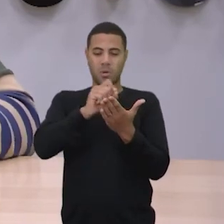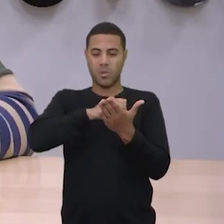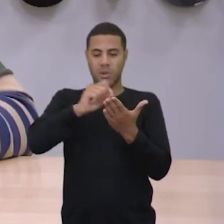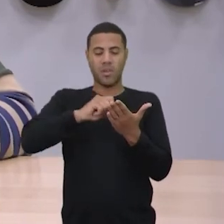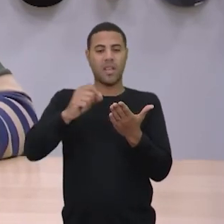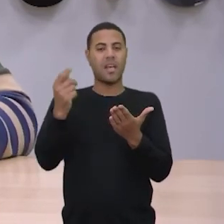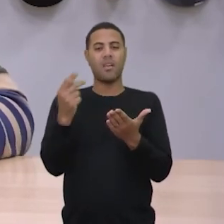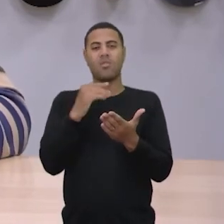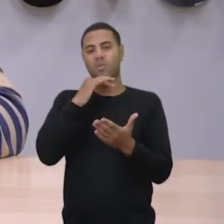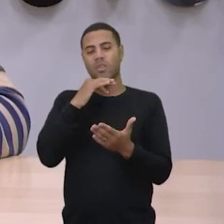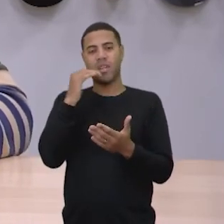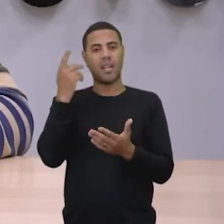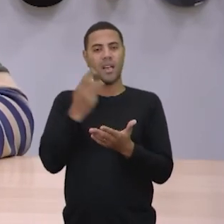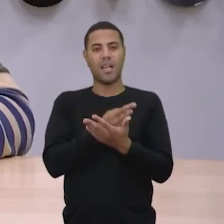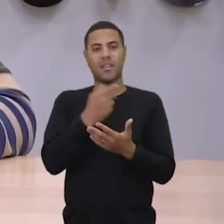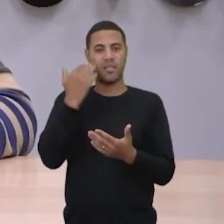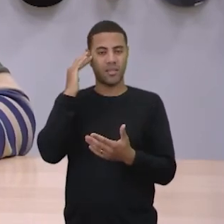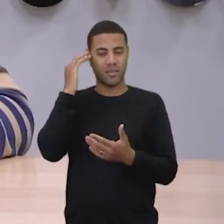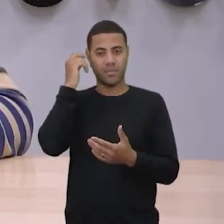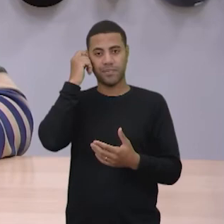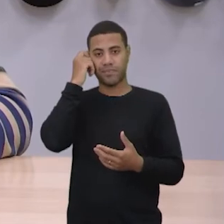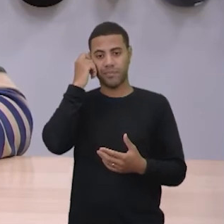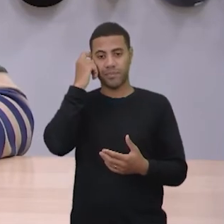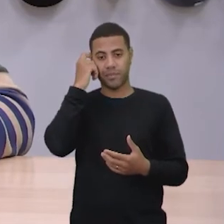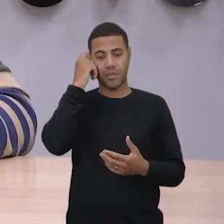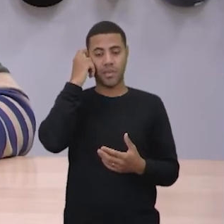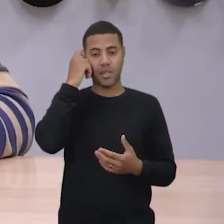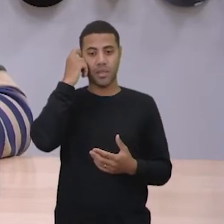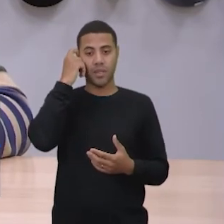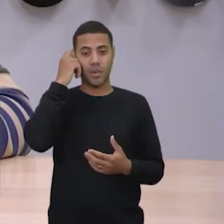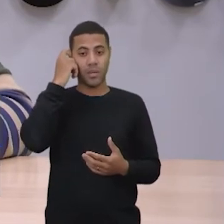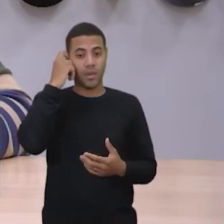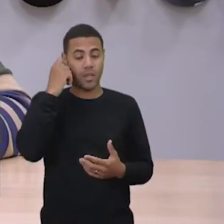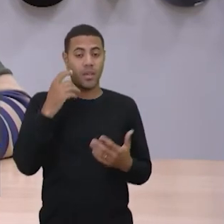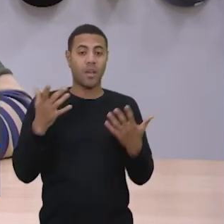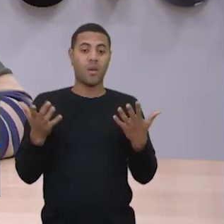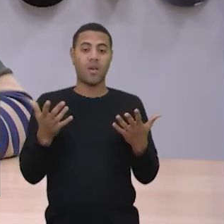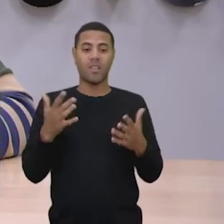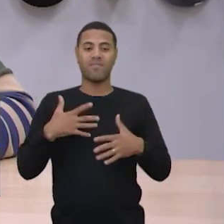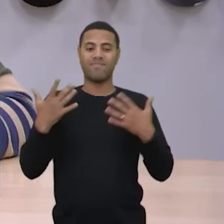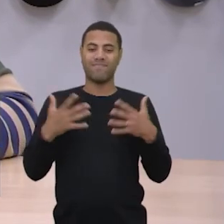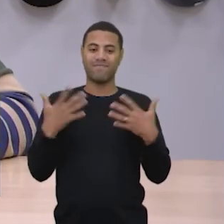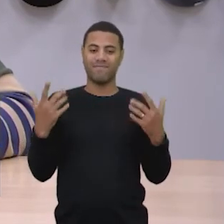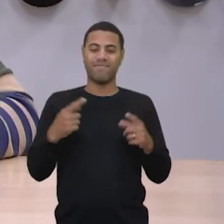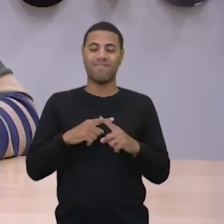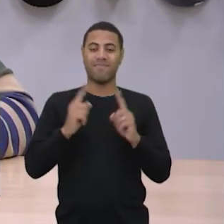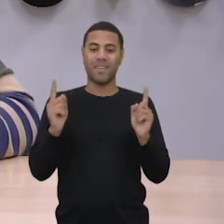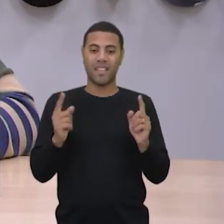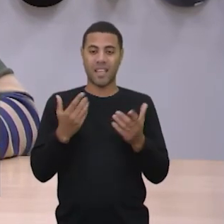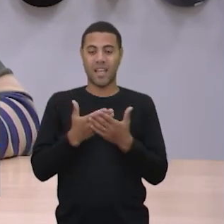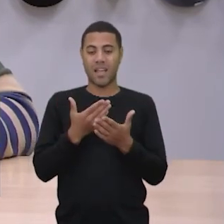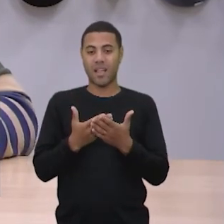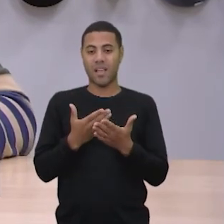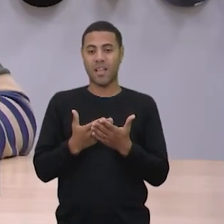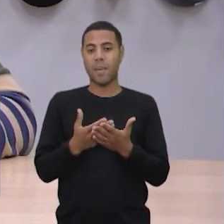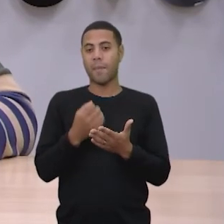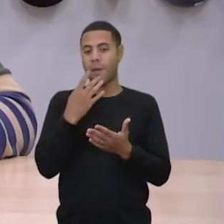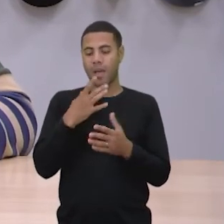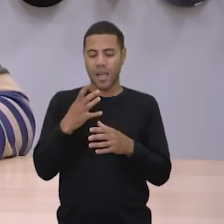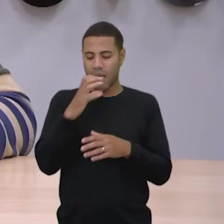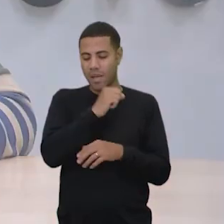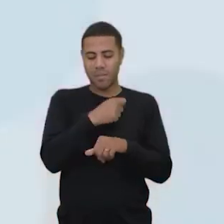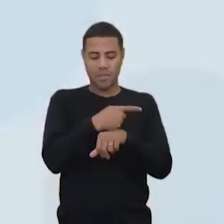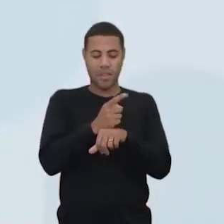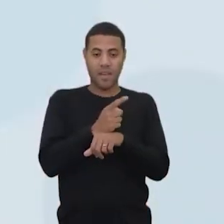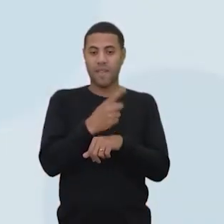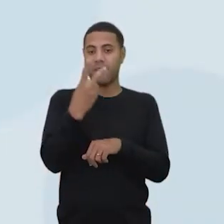e arrancar essa folha. Errou? Tracinho e escreva. Gente, eu estou empolgada aqui, né, nessa aula, mas ela é muito rápida,